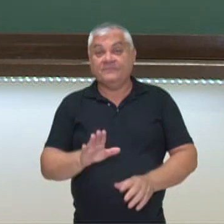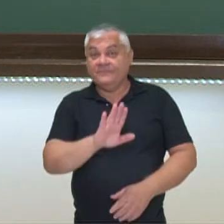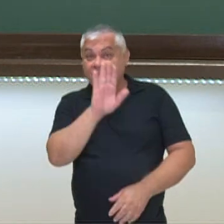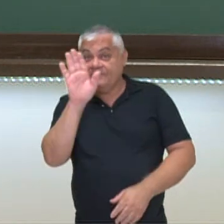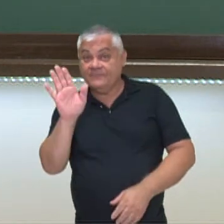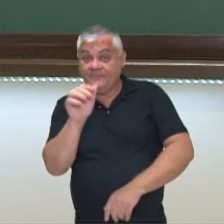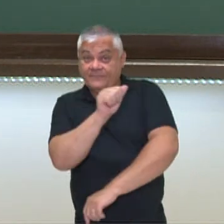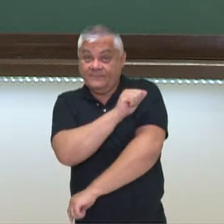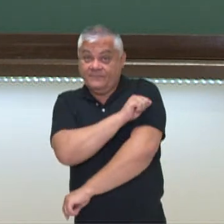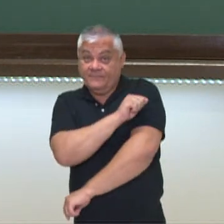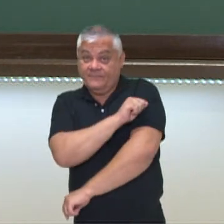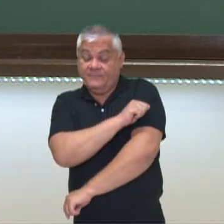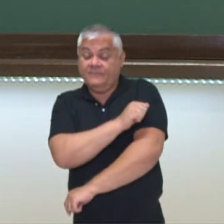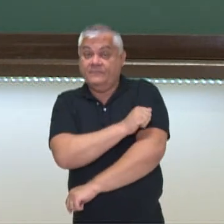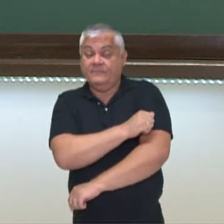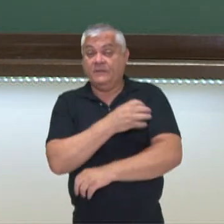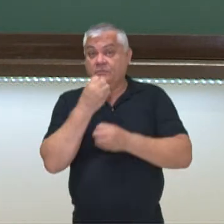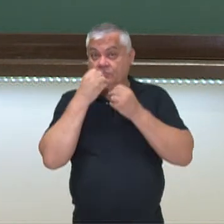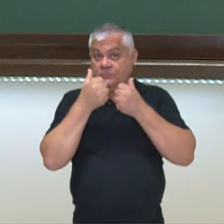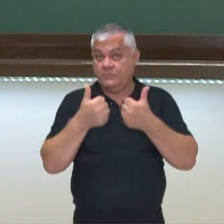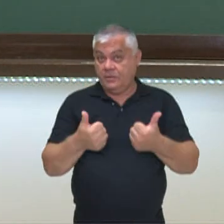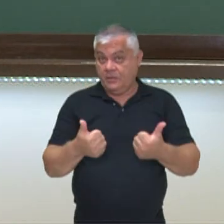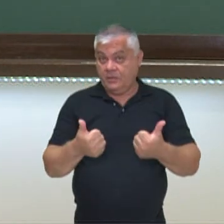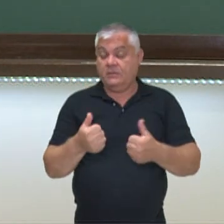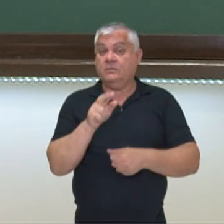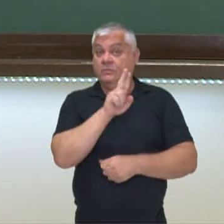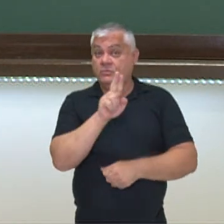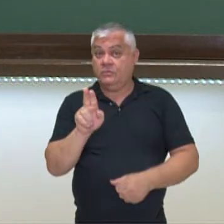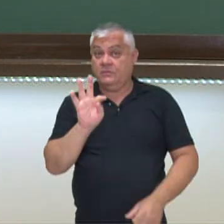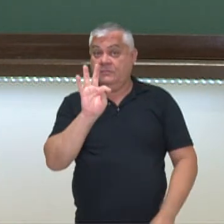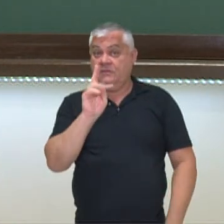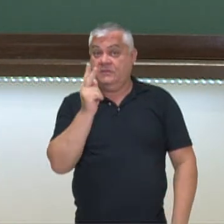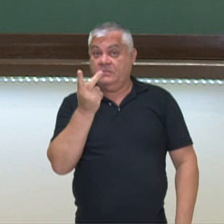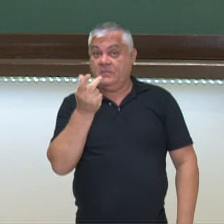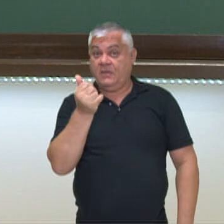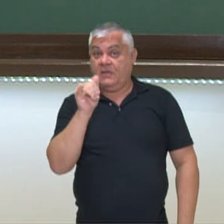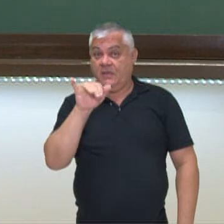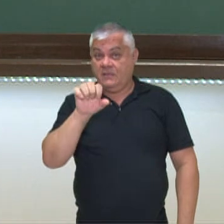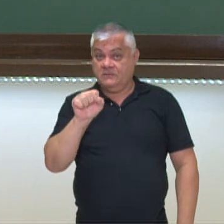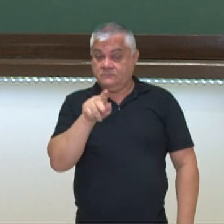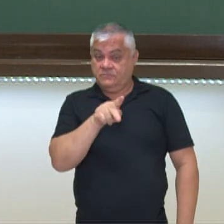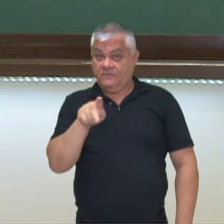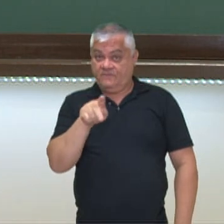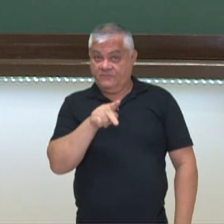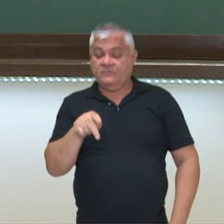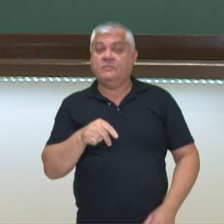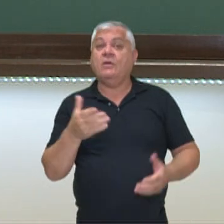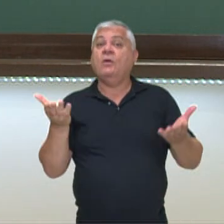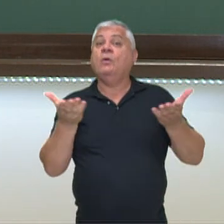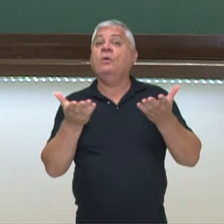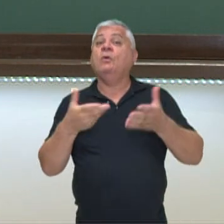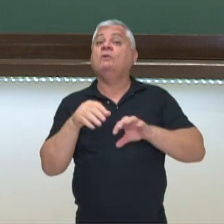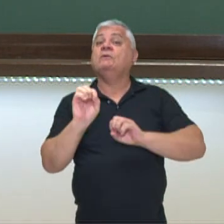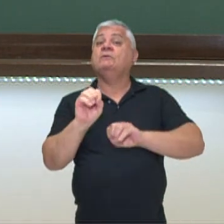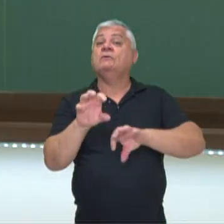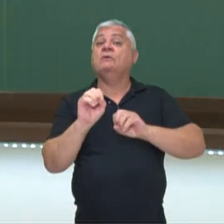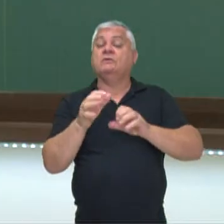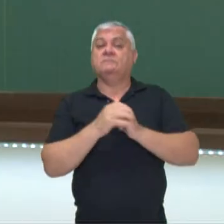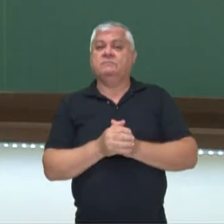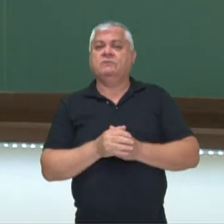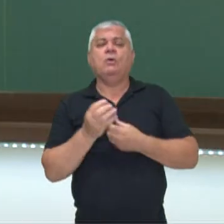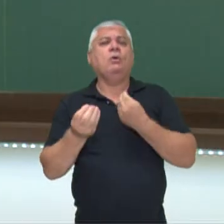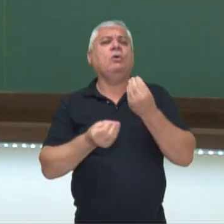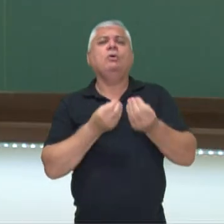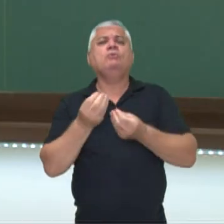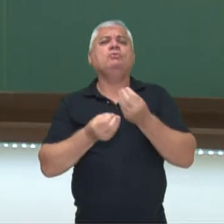Hola estudiantes, ¿cómo están? Yo soy la profesora Thais e hoje vamos a trabalhar com as